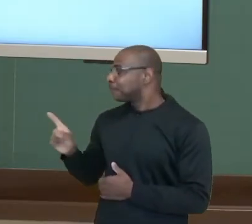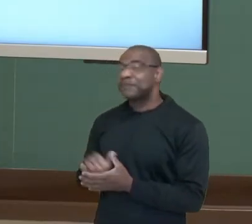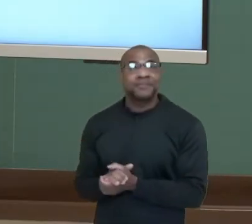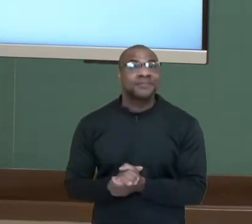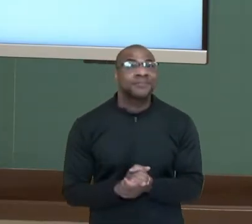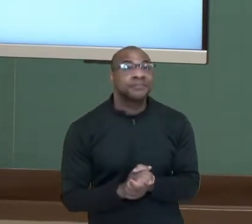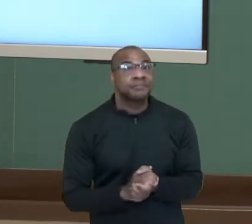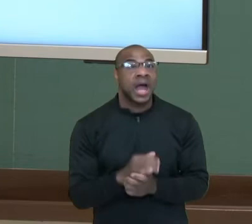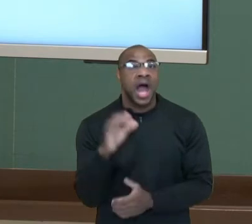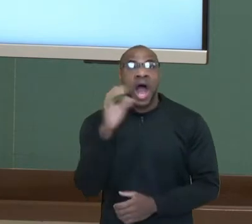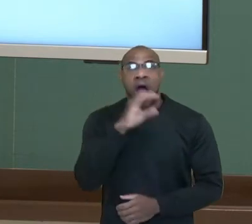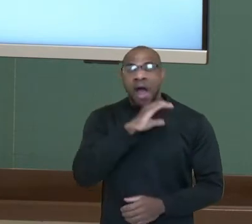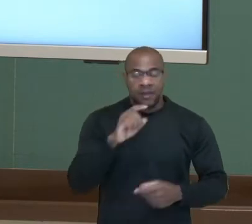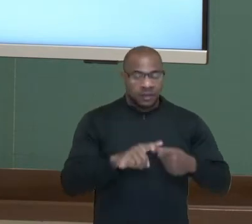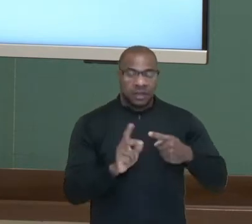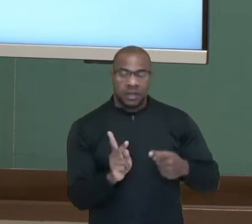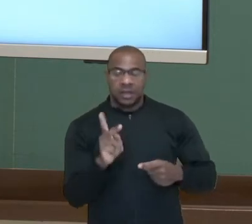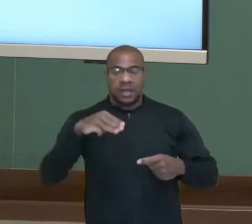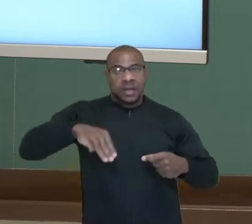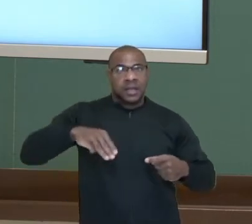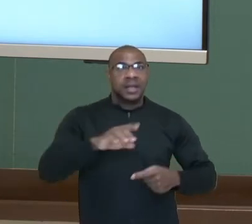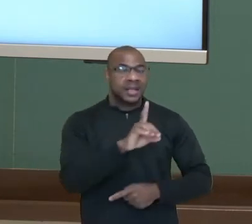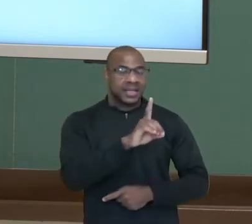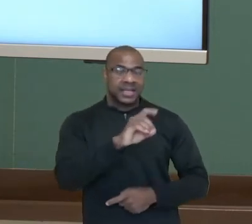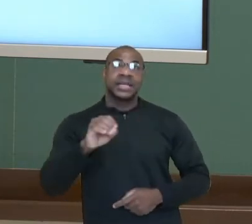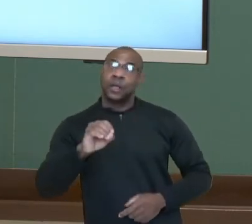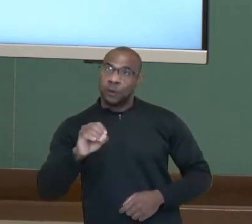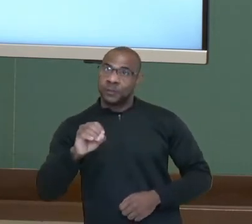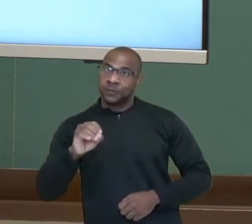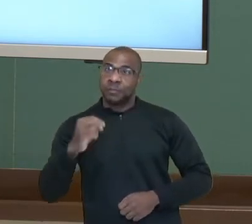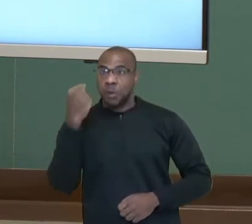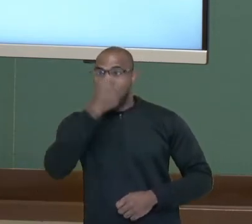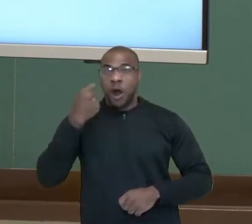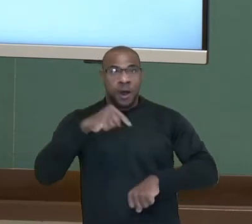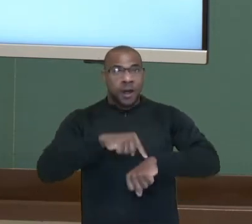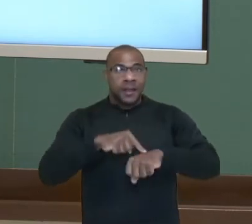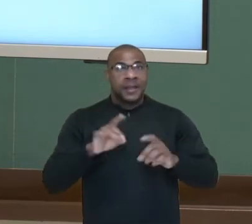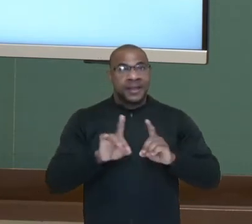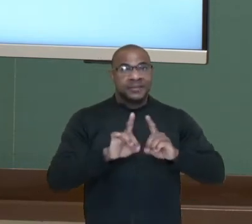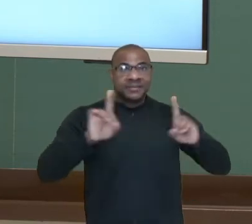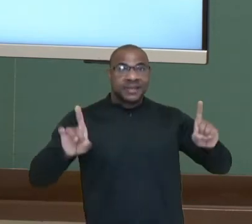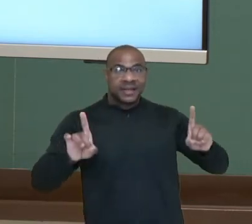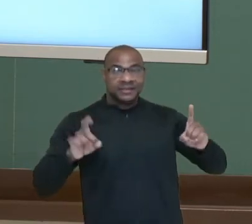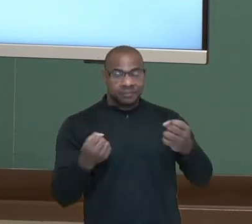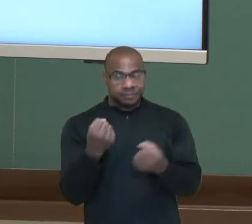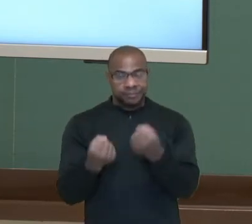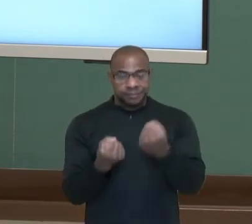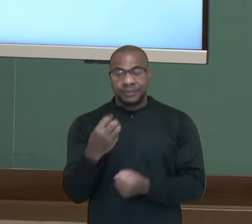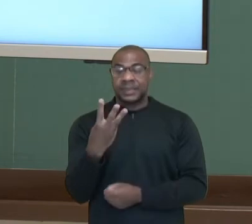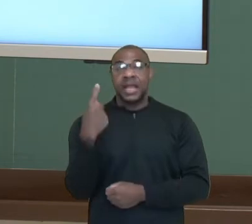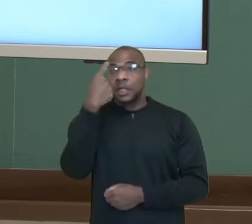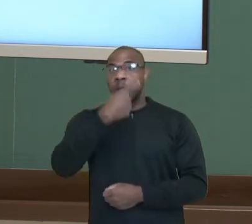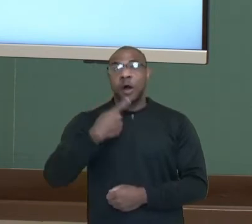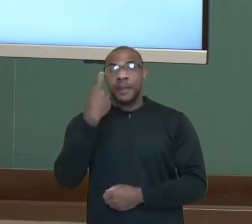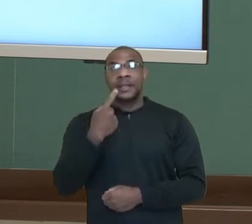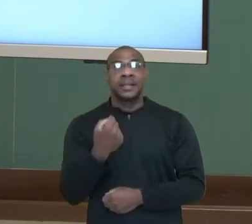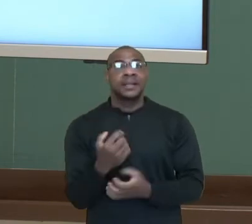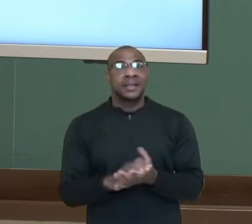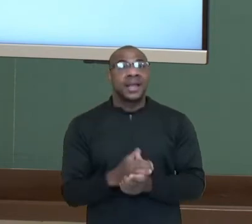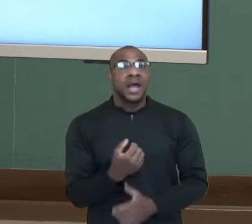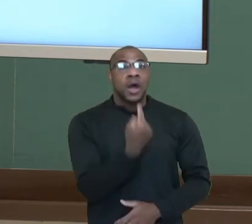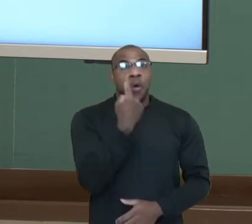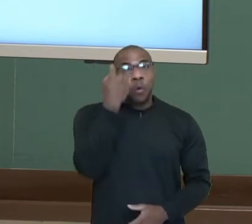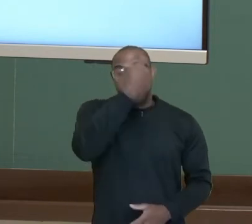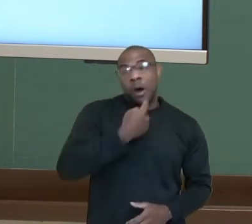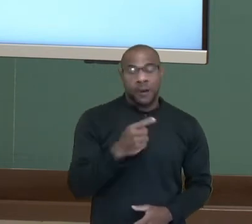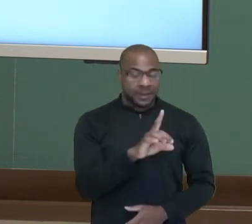Então, a velocidade do carro, 100 km por hora, ok? Distância que ele percorre em 3 horas. 1 hora,